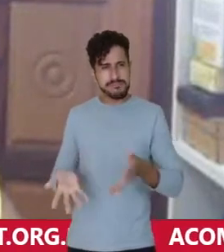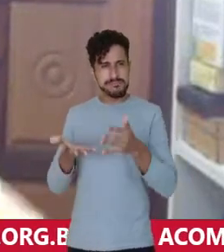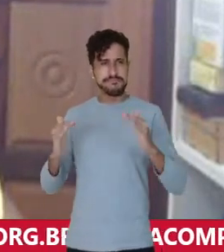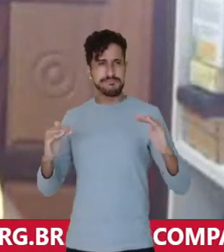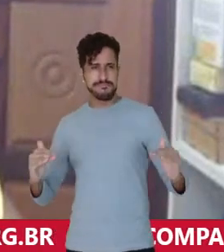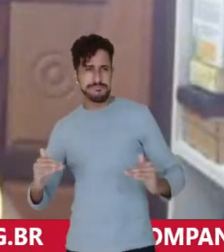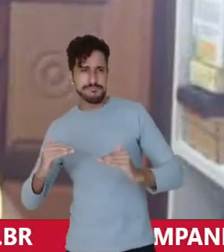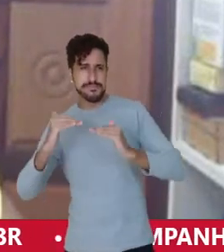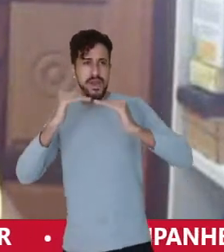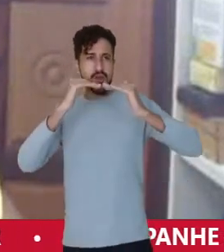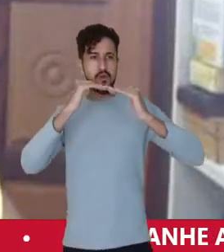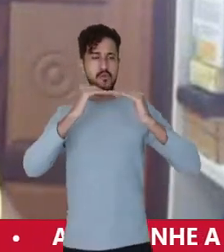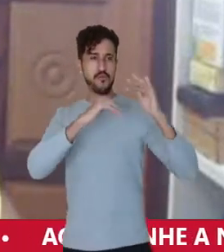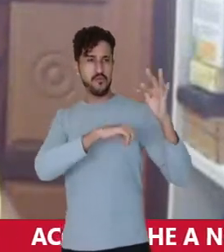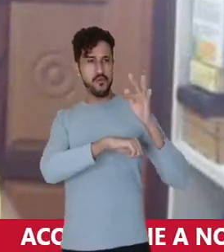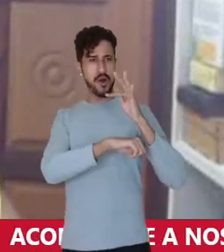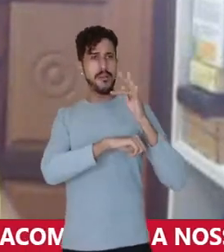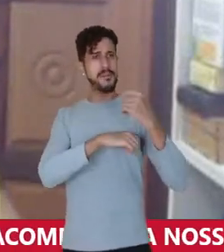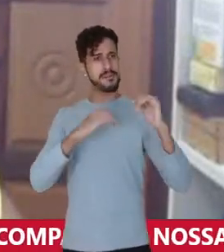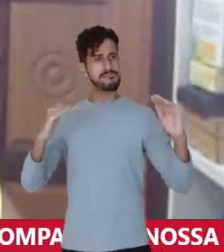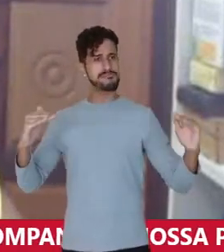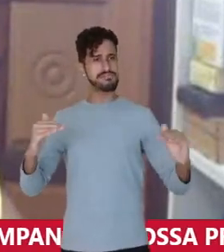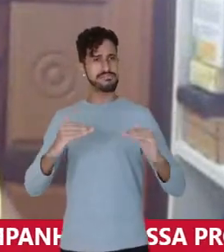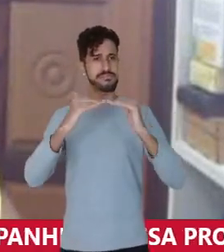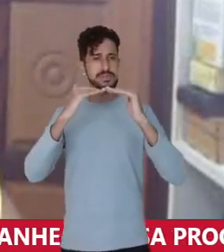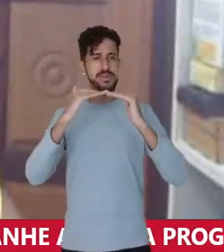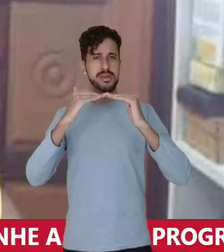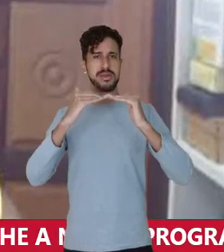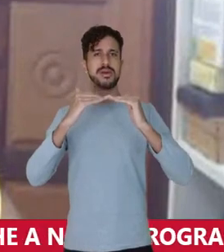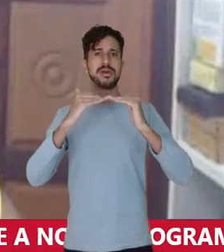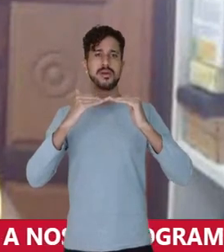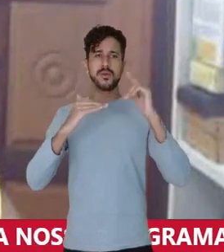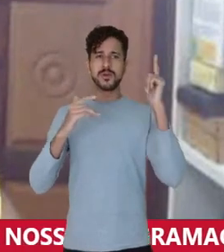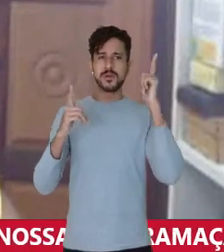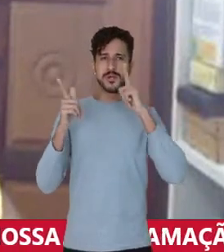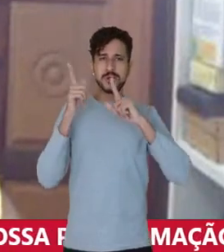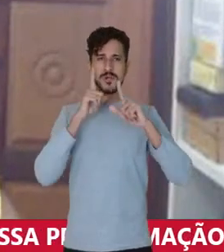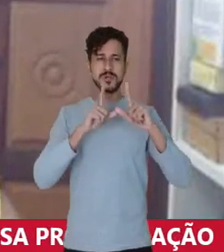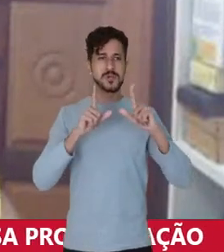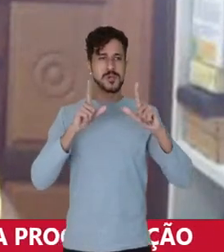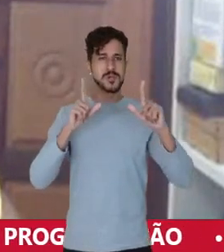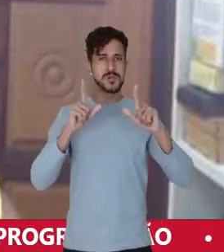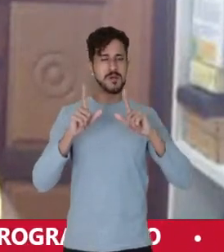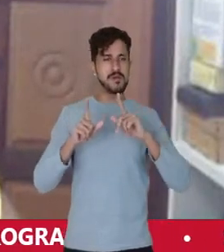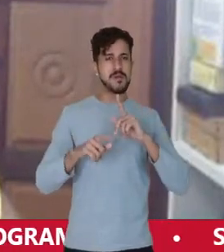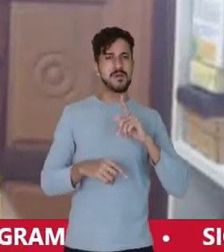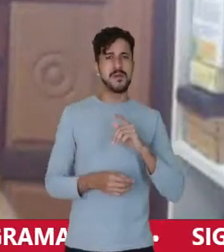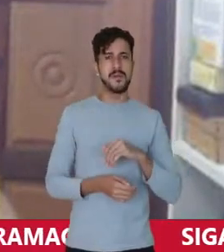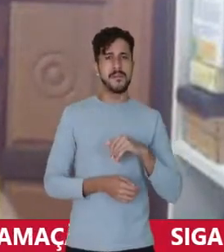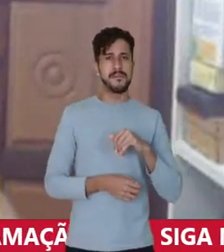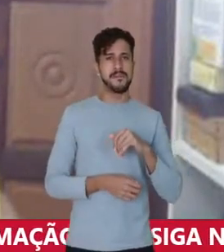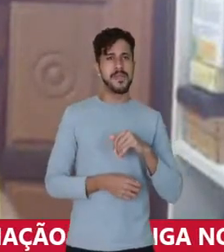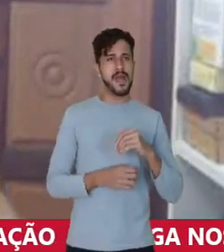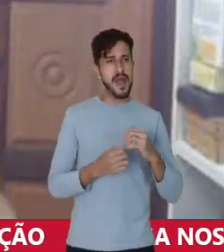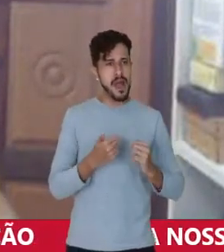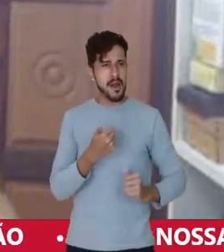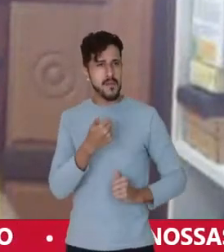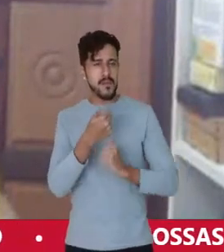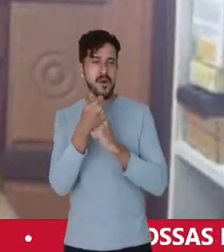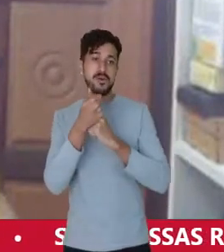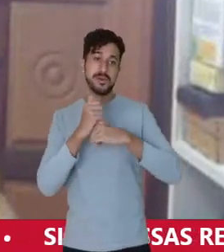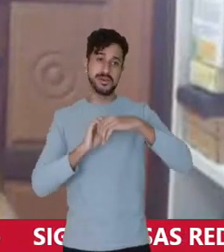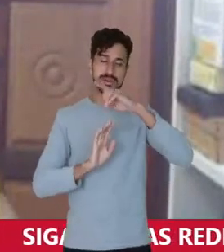igualdade formal ela seja digamos assim, adensada pela discussão do